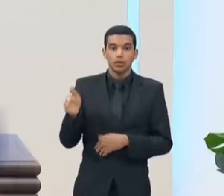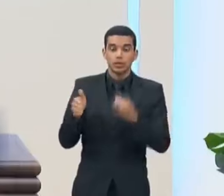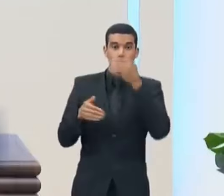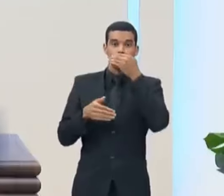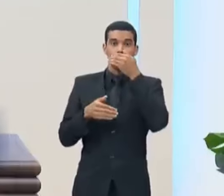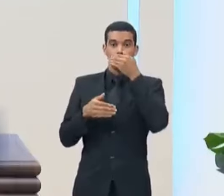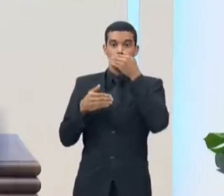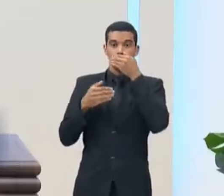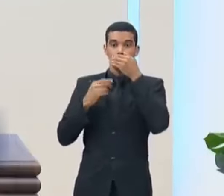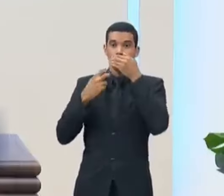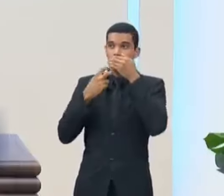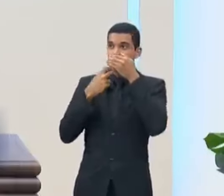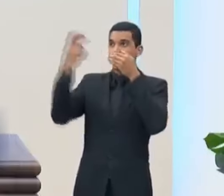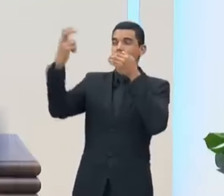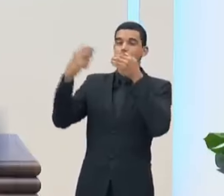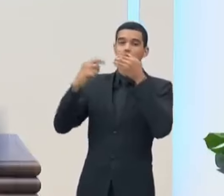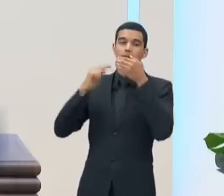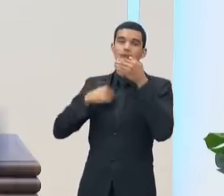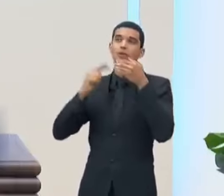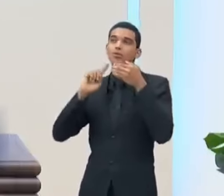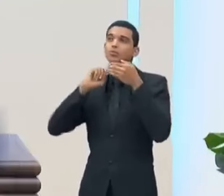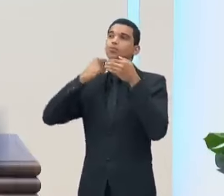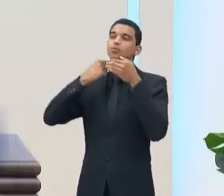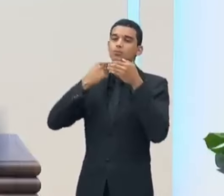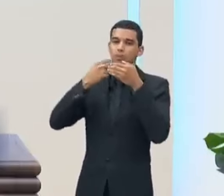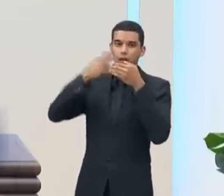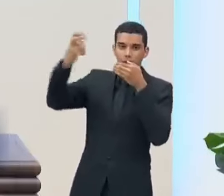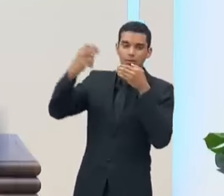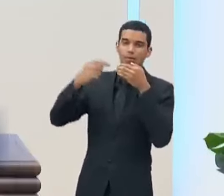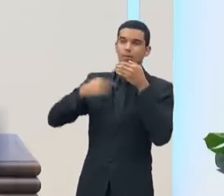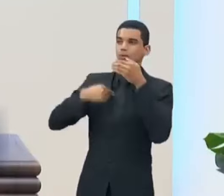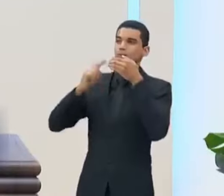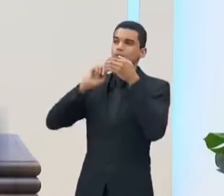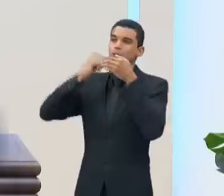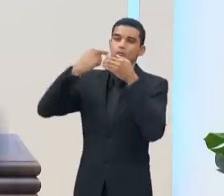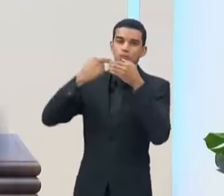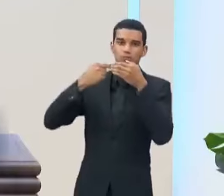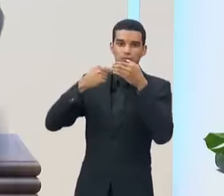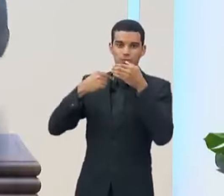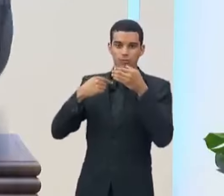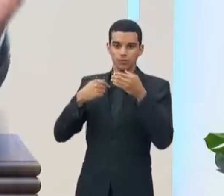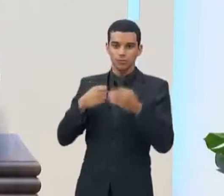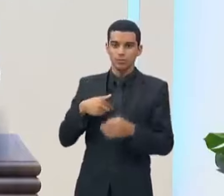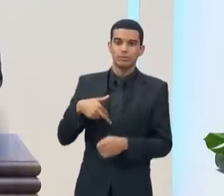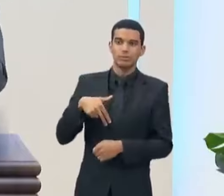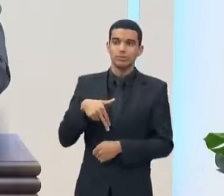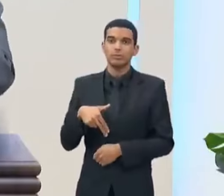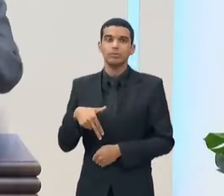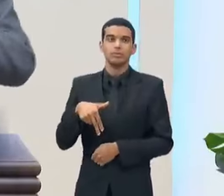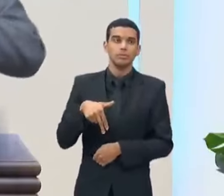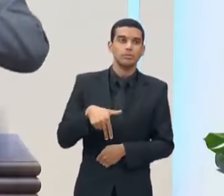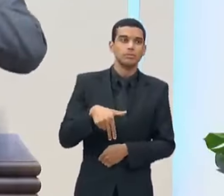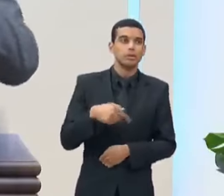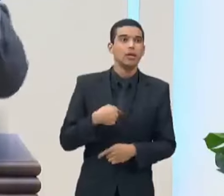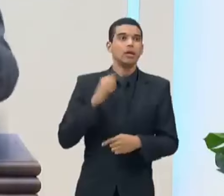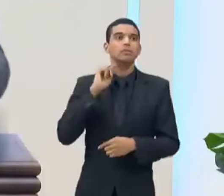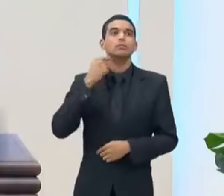gritará: imundo, imundo. Então o leproso era essa situação. Então psicologicamente o homem